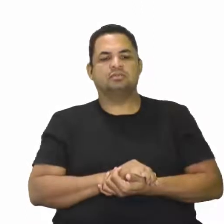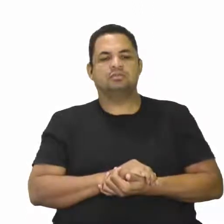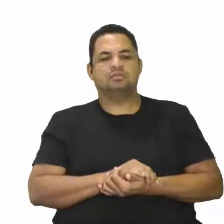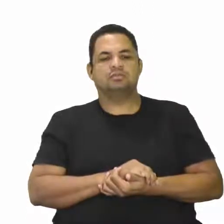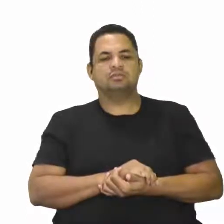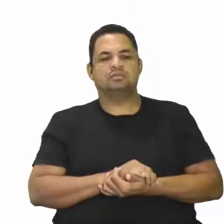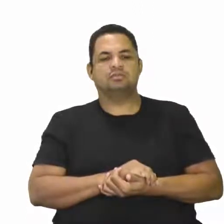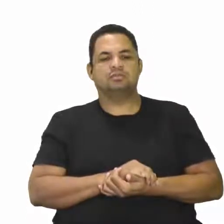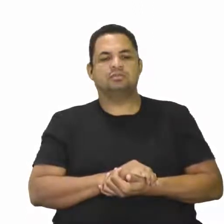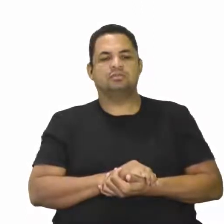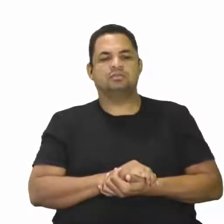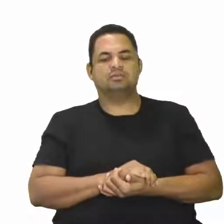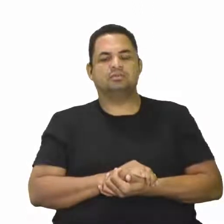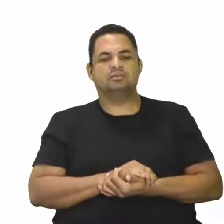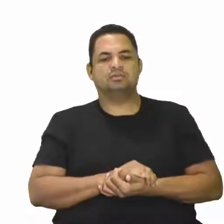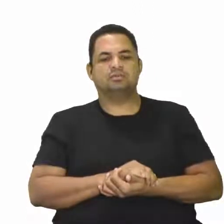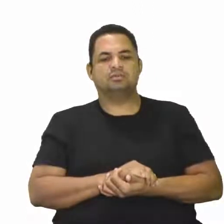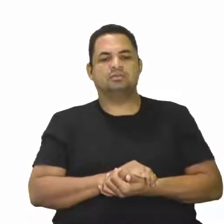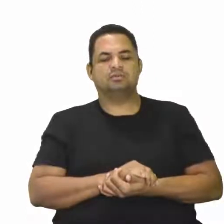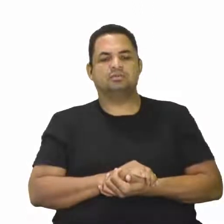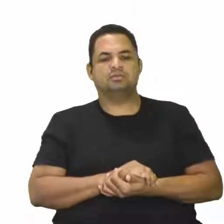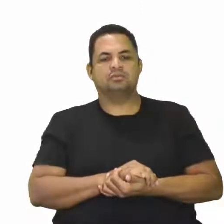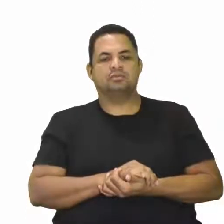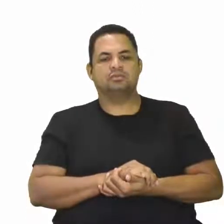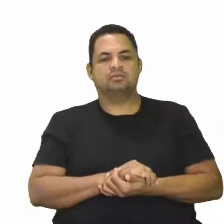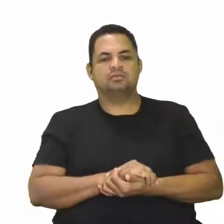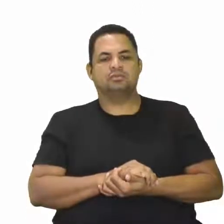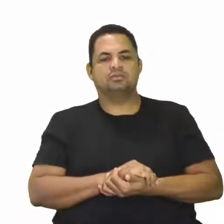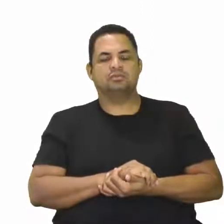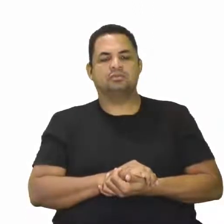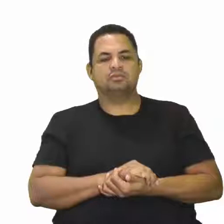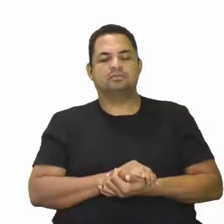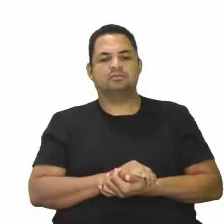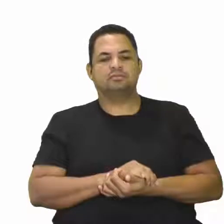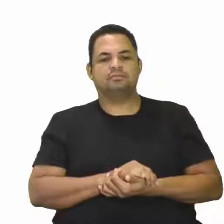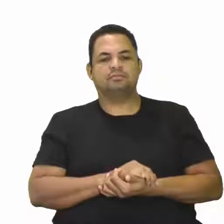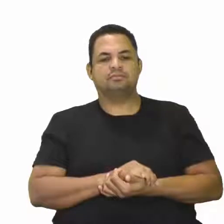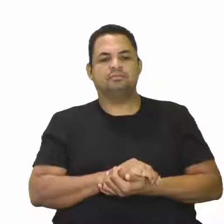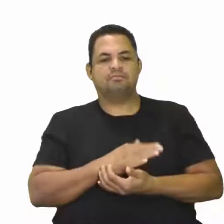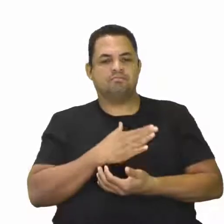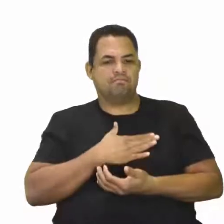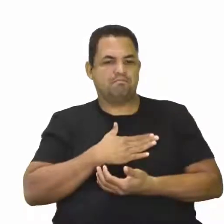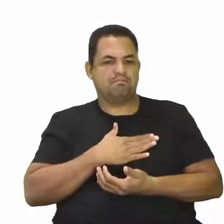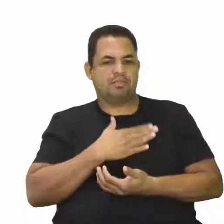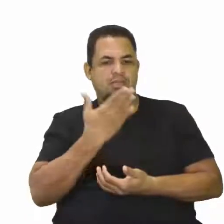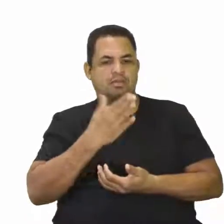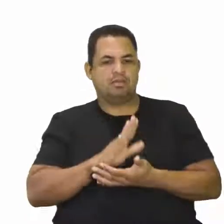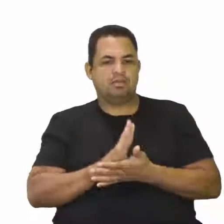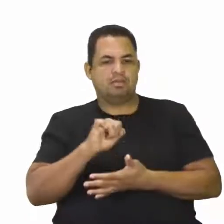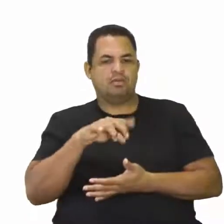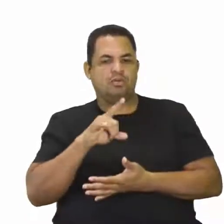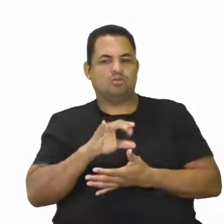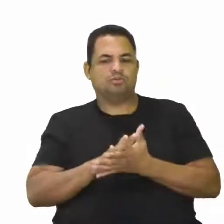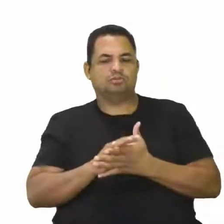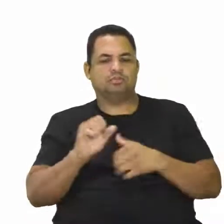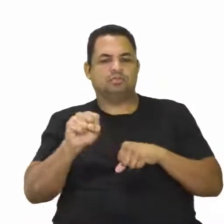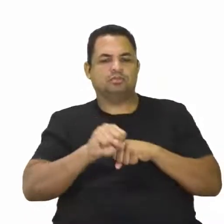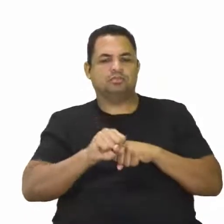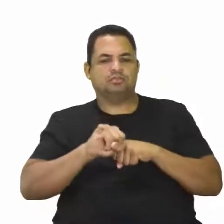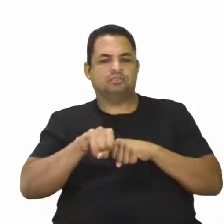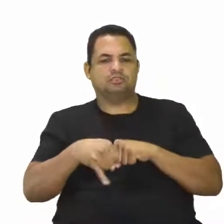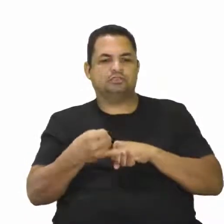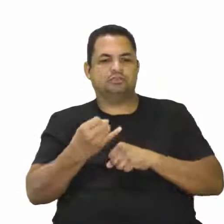são malos. Isso. Malos é o meu adjetivo. E esses, ele está